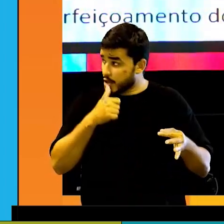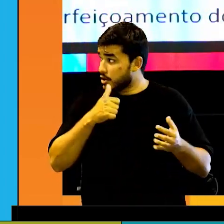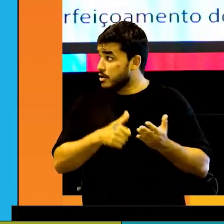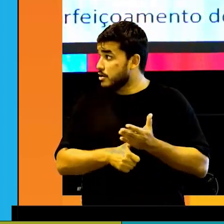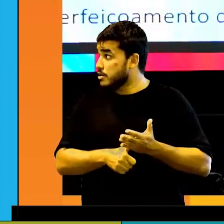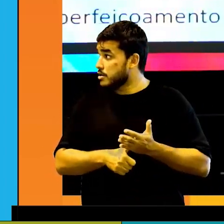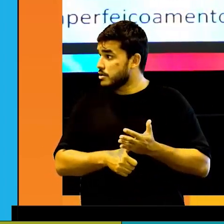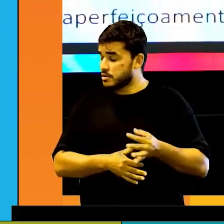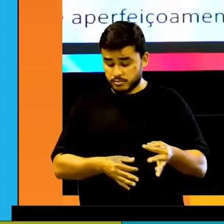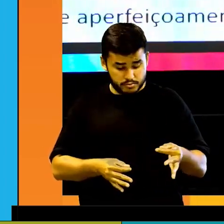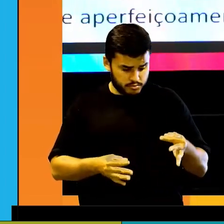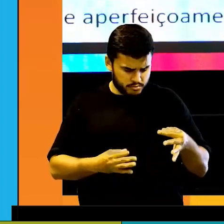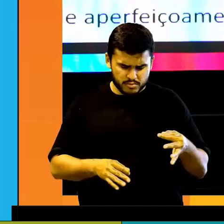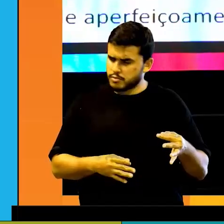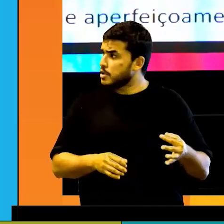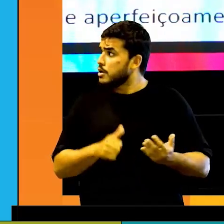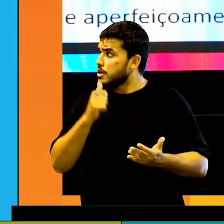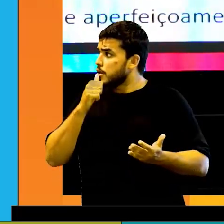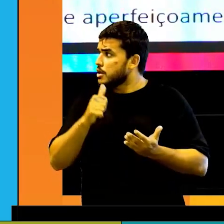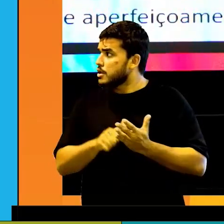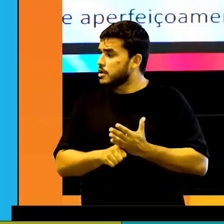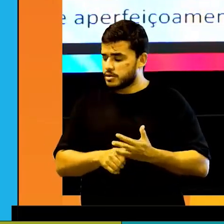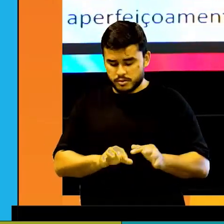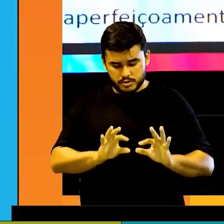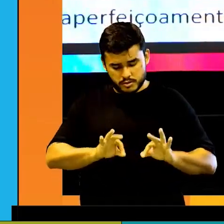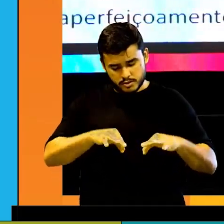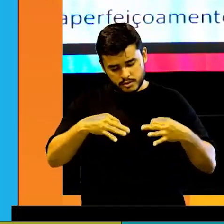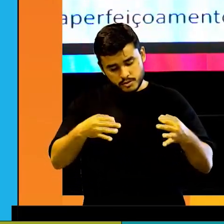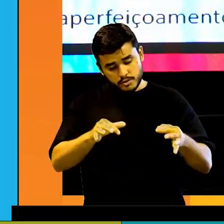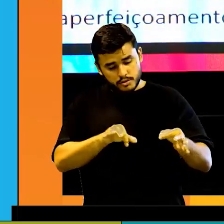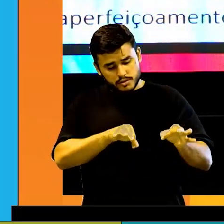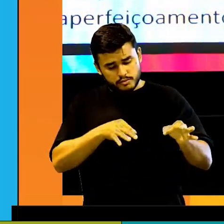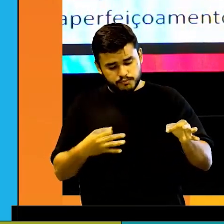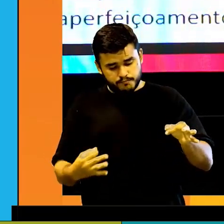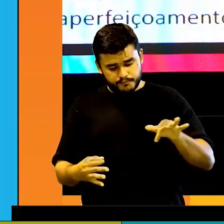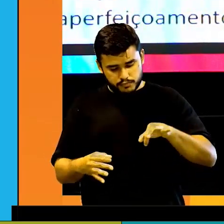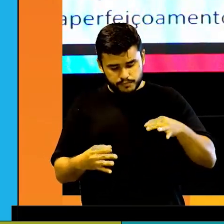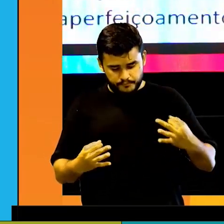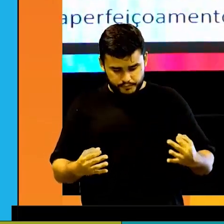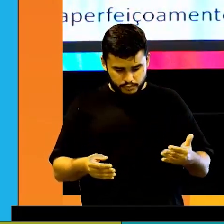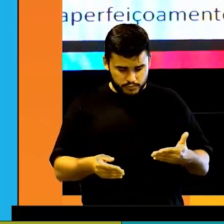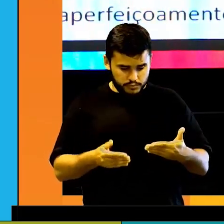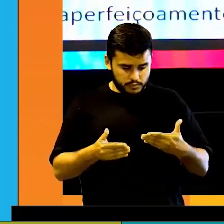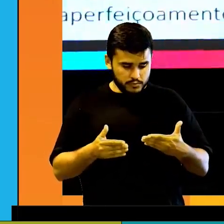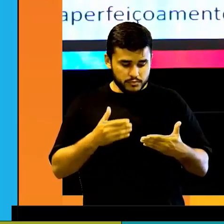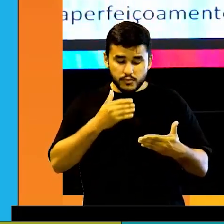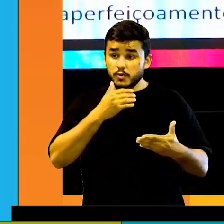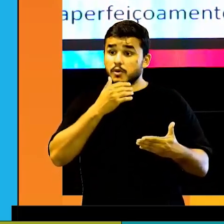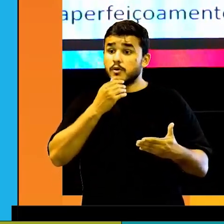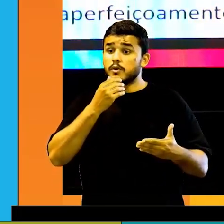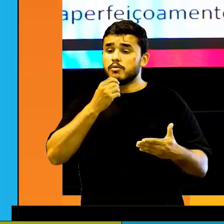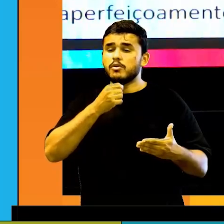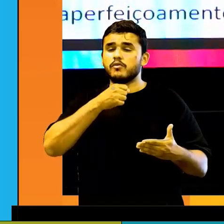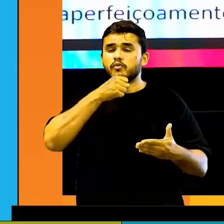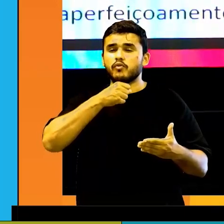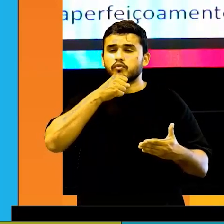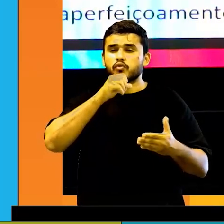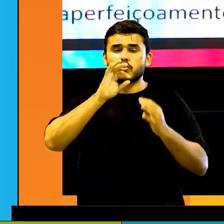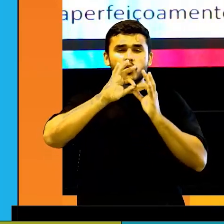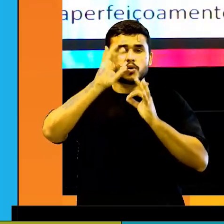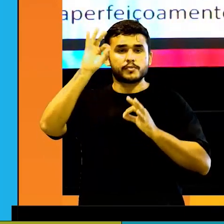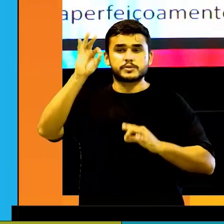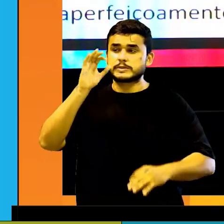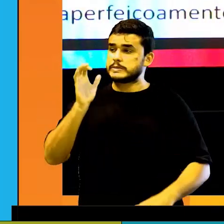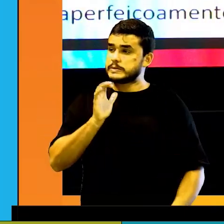carta. A mãe, minha filha, uma carta. Aí quando leem a carta, anunciam que um avô dela que morava há muito tempo distante, por